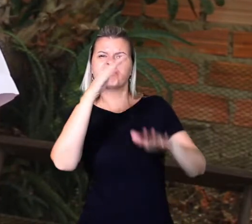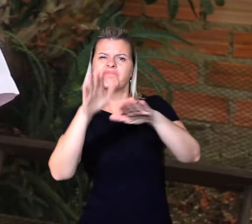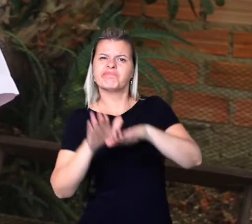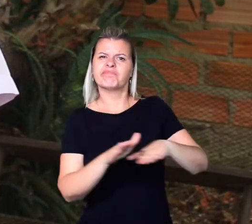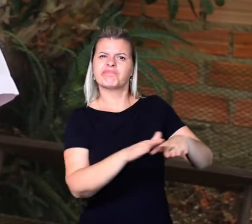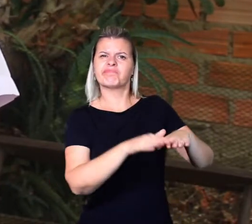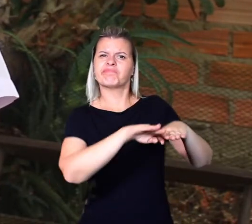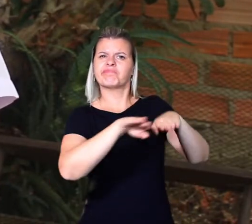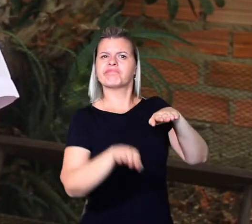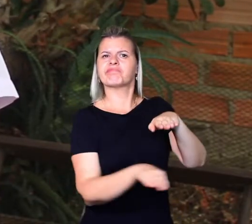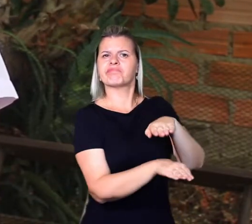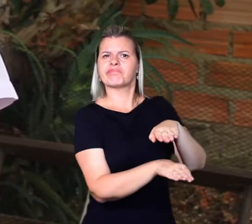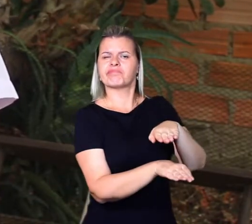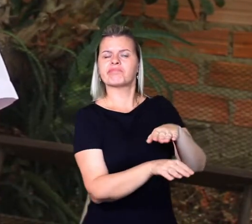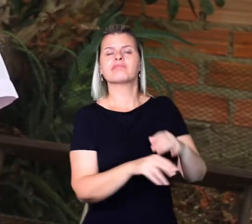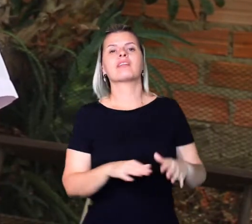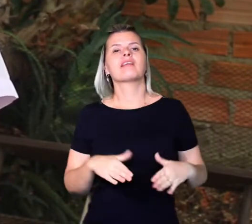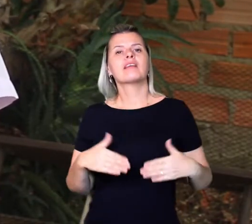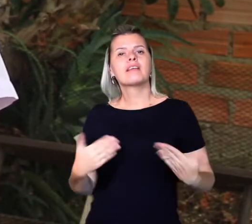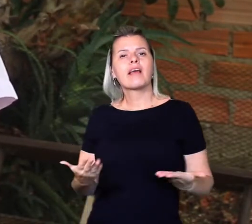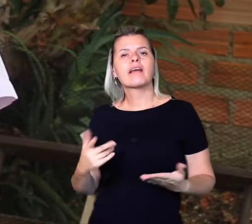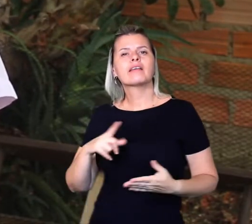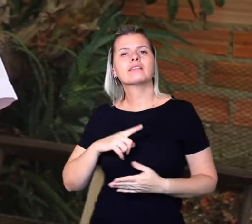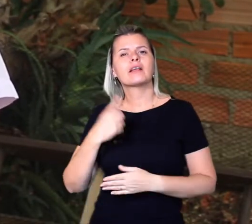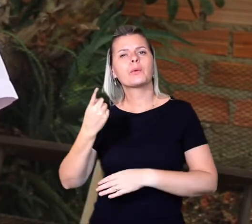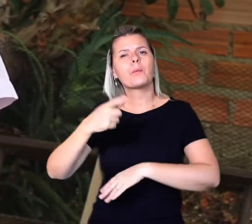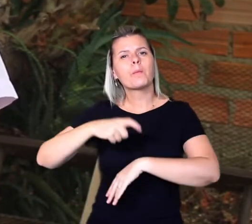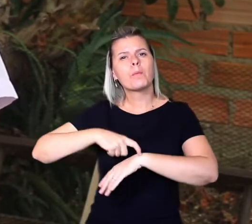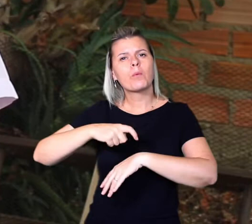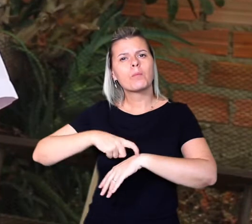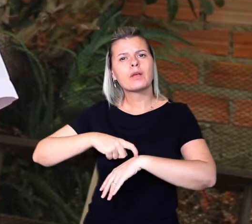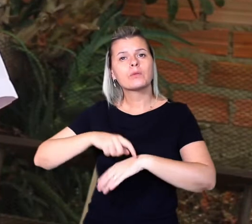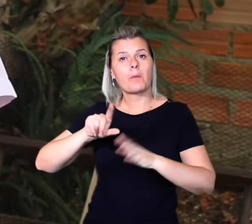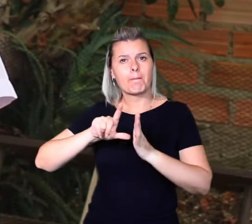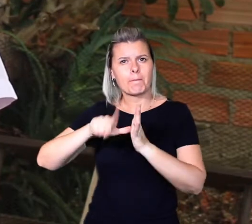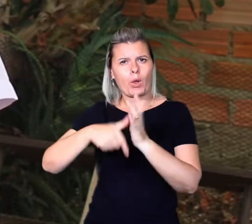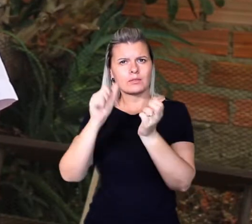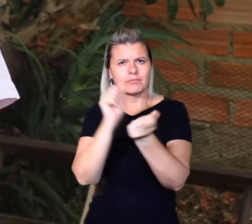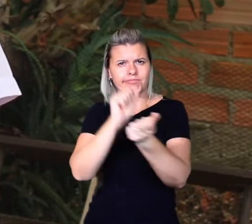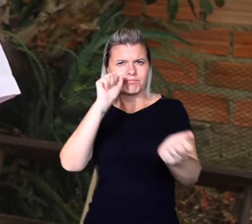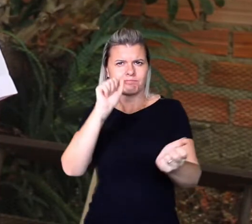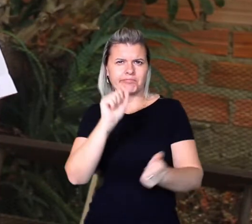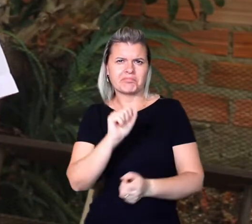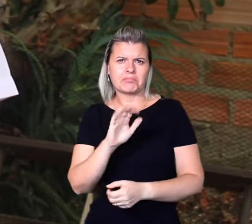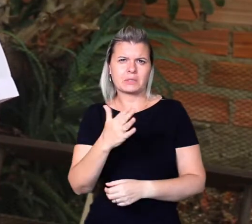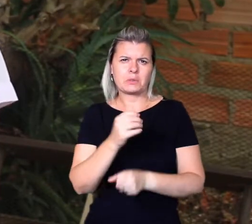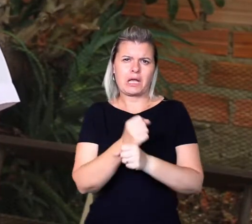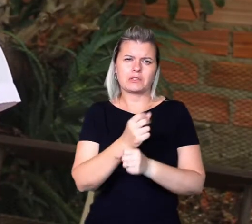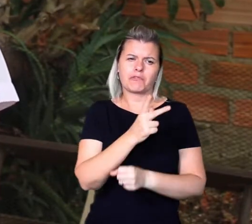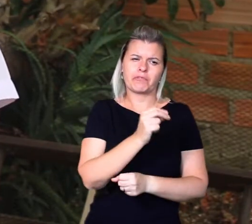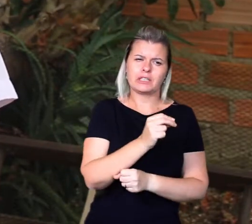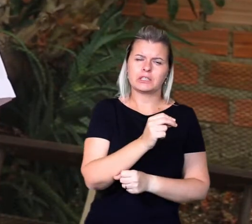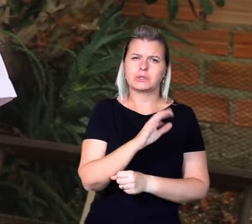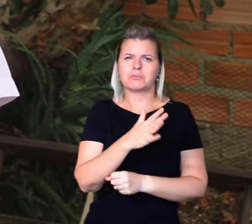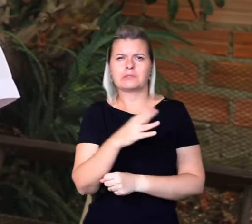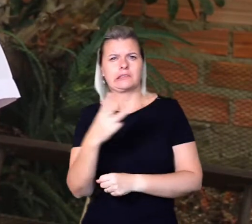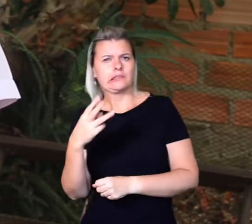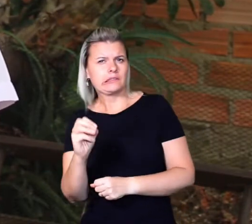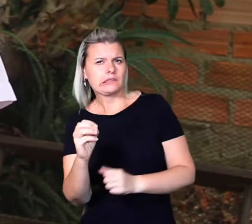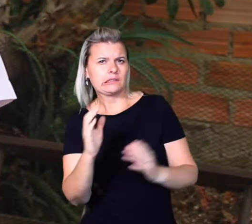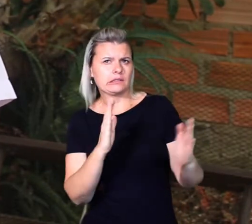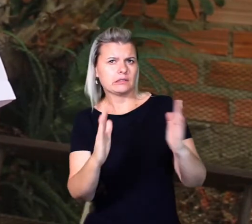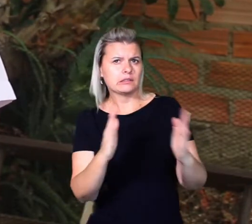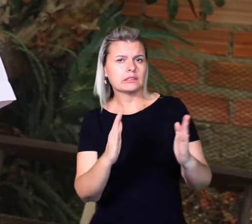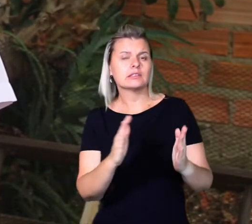sociais e econômicos, e aí tem um momento no pós-abolição dos anos 20 e 30, que eles se inscrevem